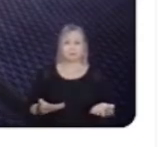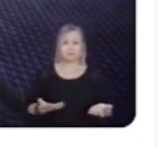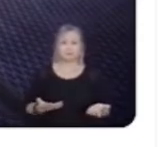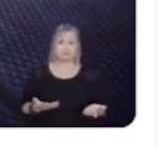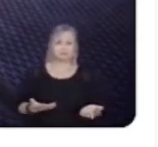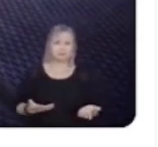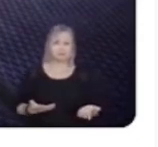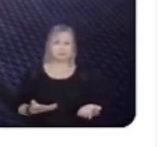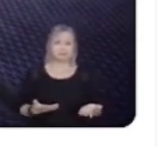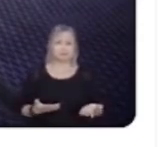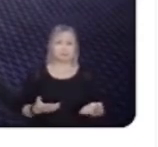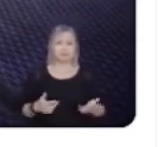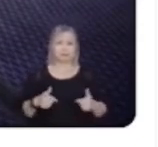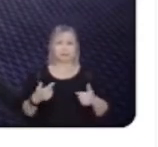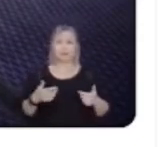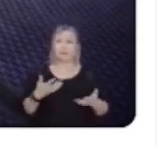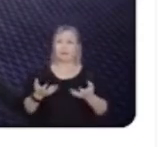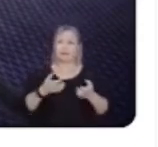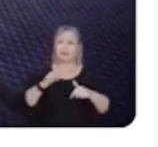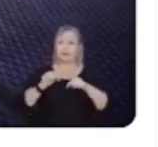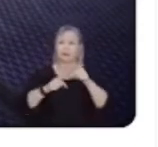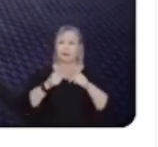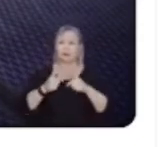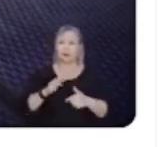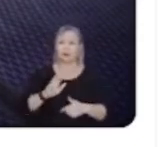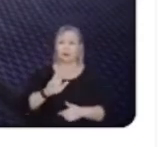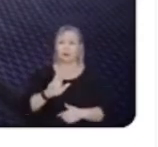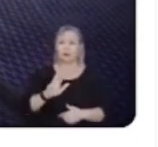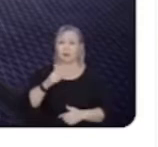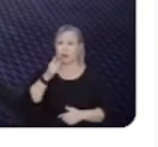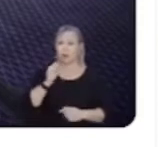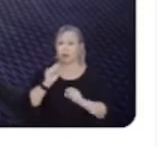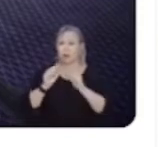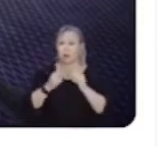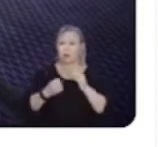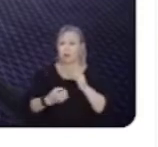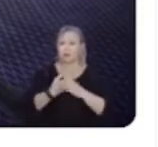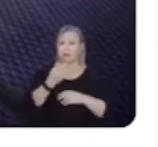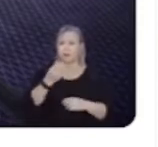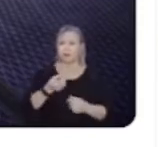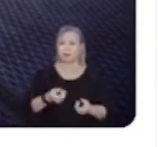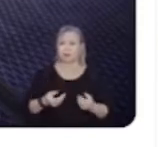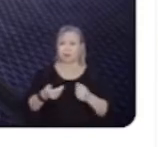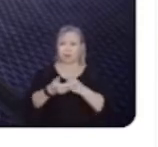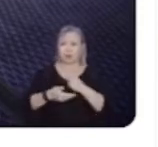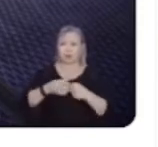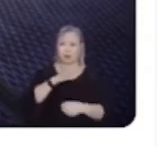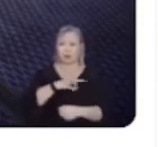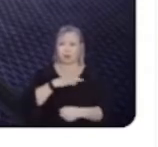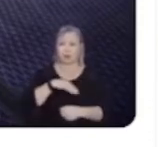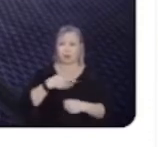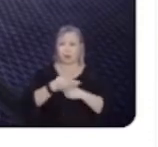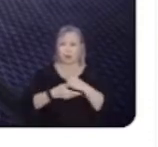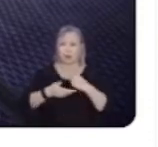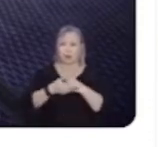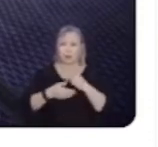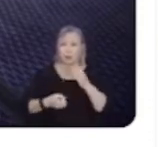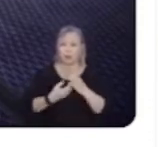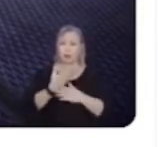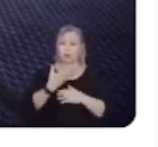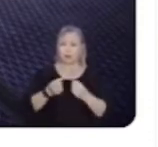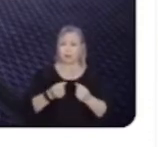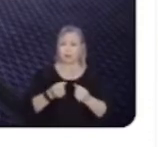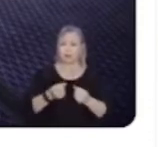que Lula e Alckmin instituam a renda básica da cidadania enquanto eu estiver vivo ainda.